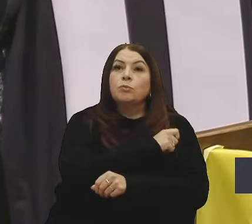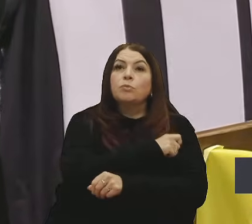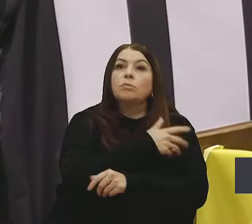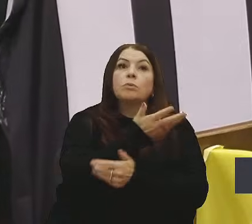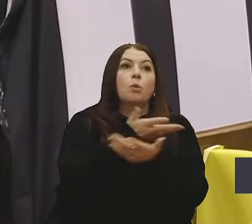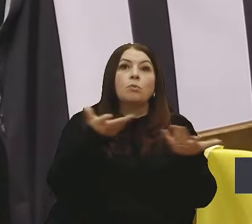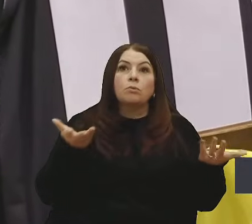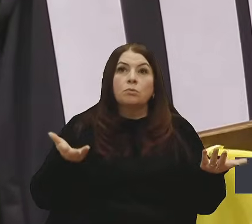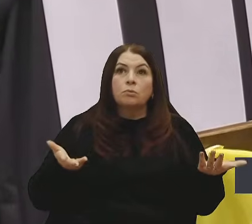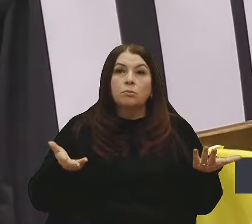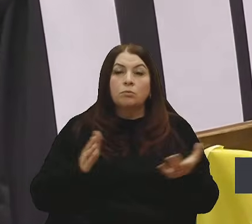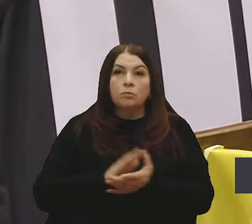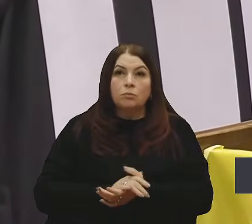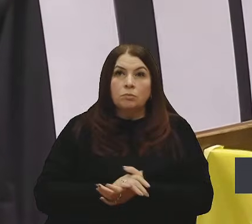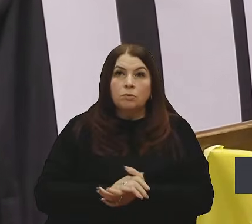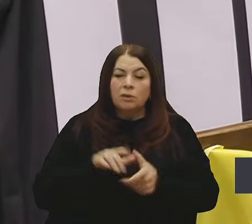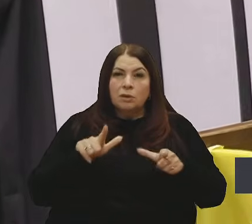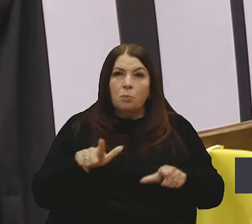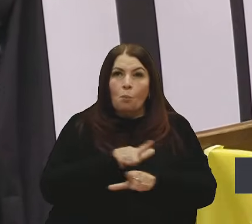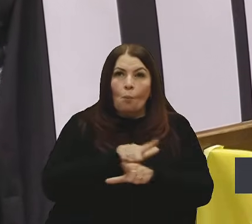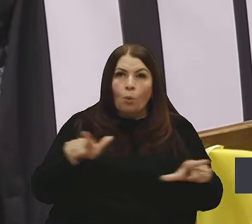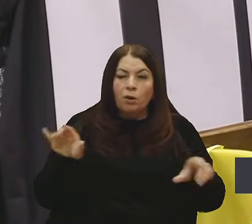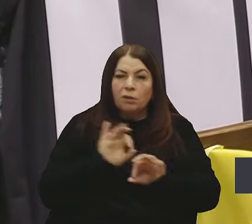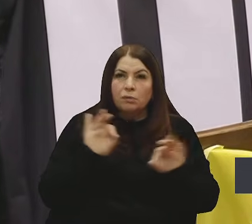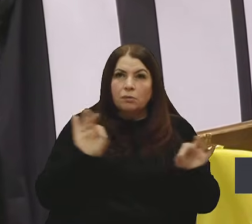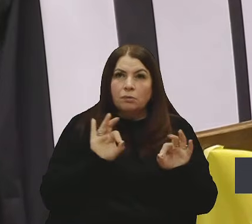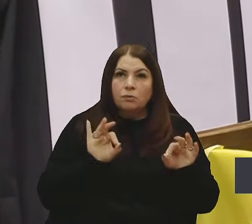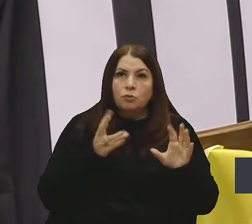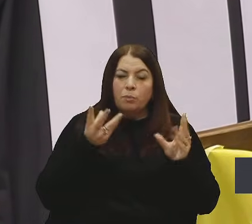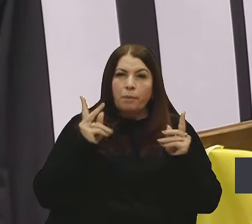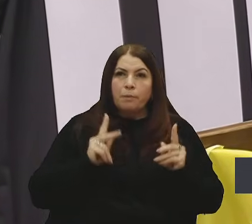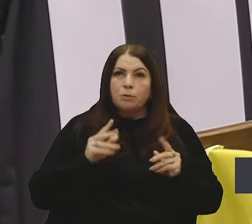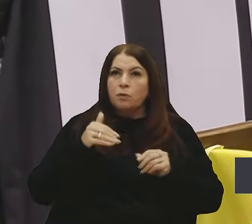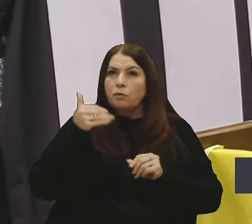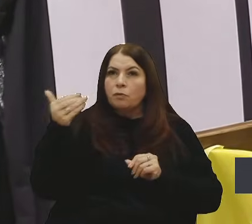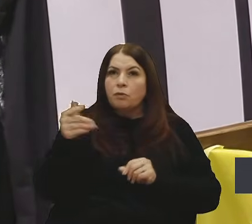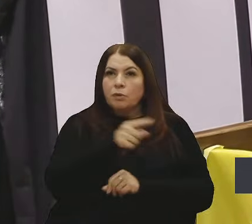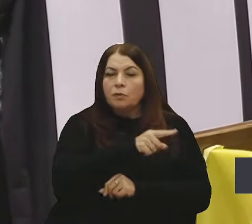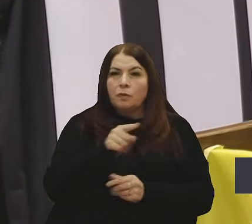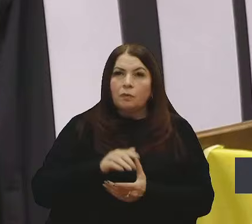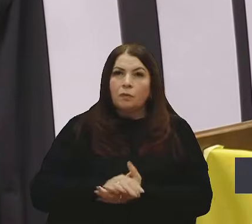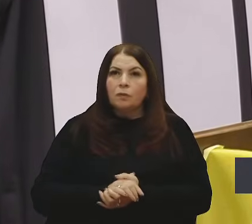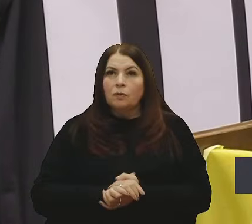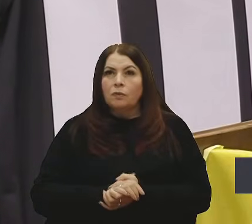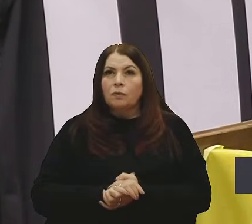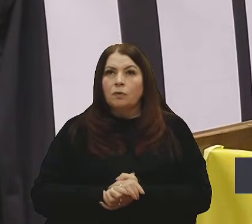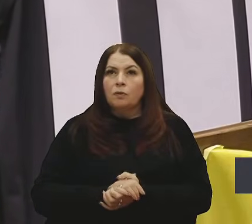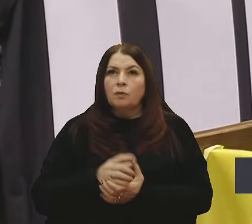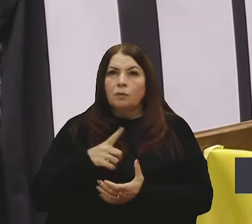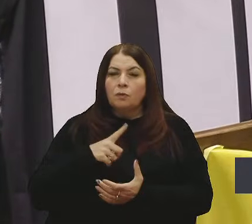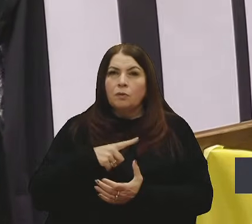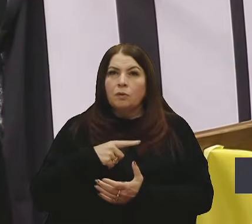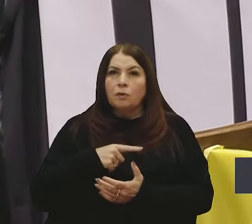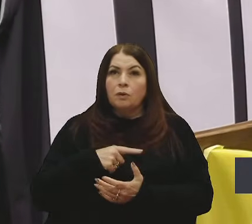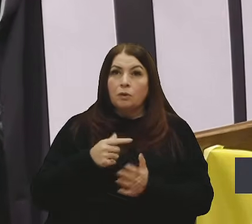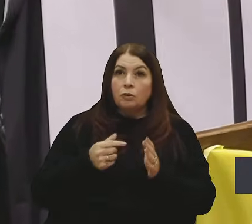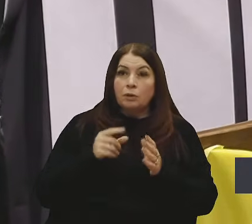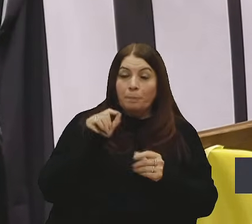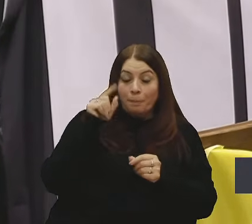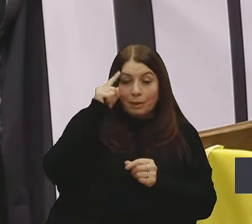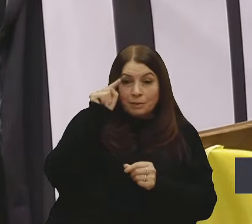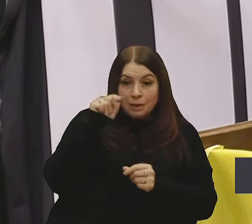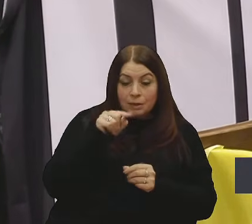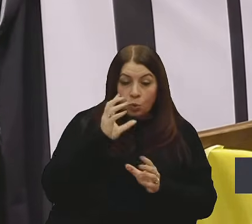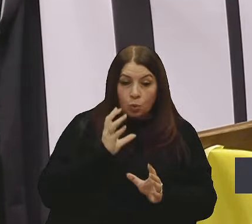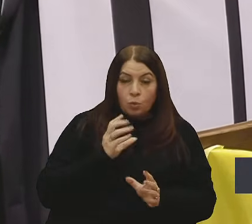estudantes? Essa sala está vazia hoje. Tinha que ter gente lá fora. O que a gente tem que tirar dessa reunião é que a